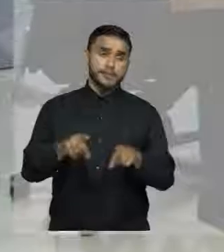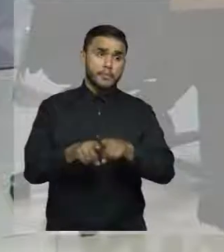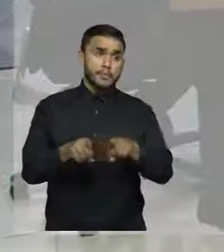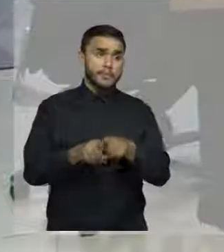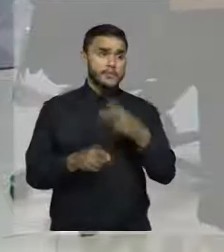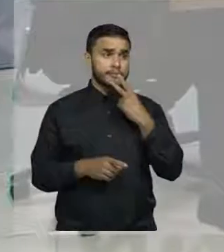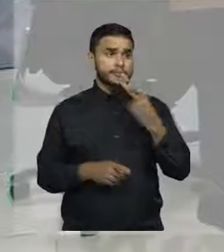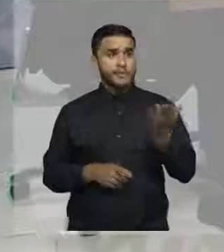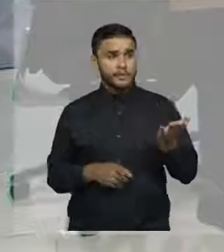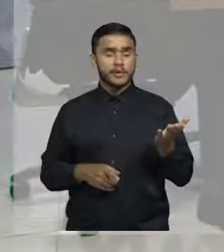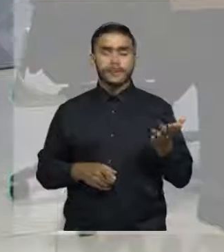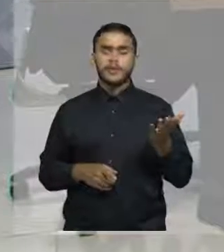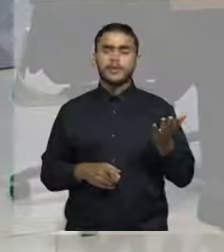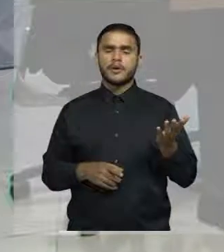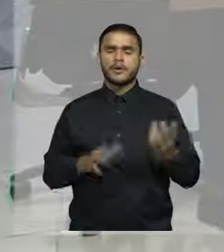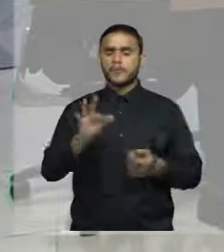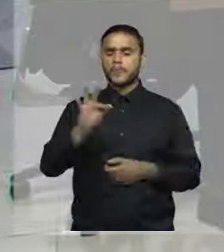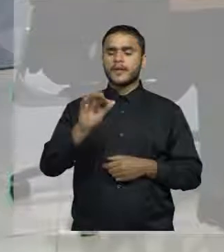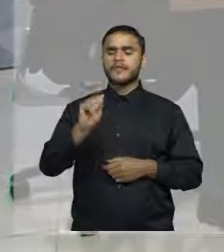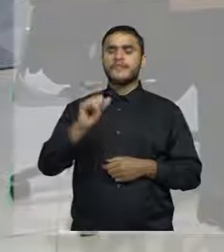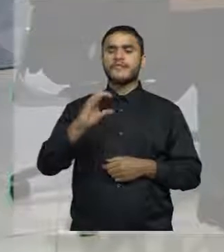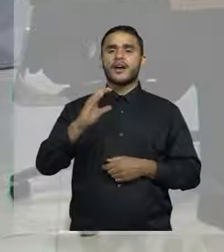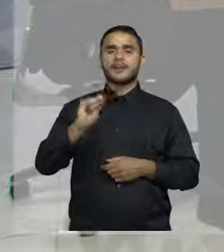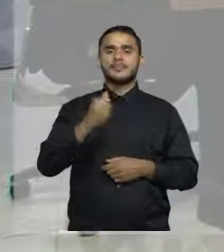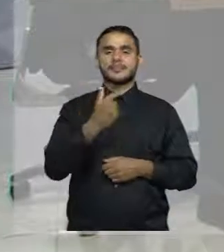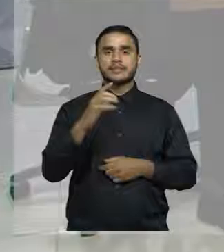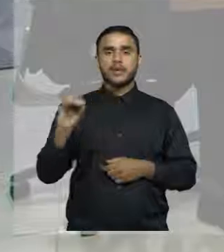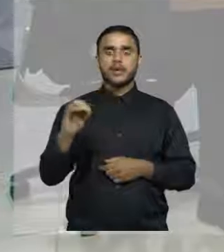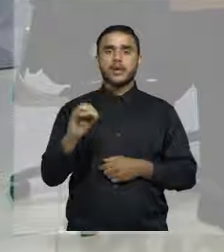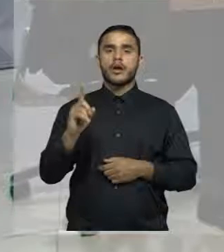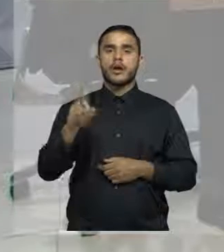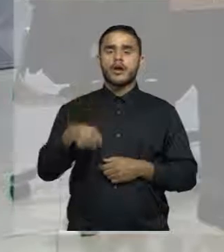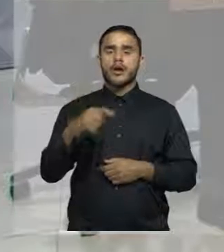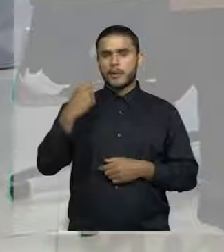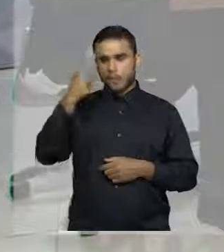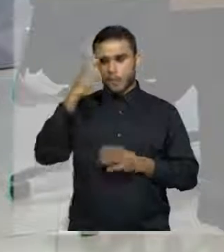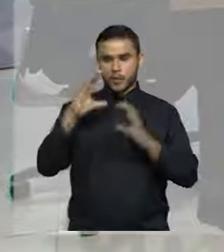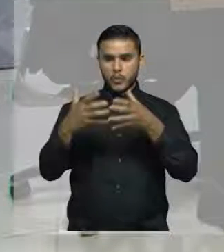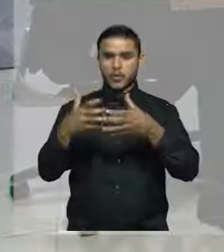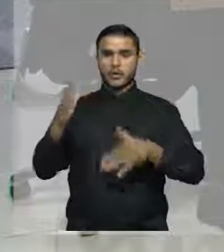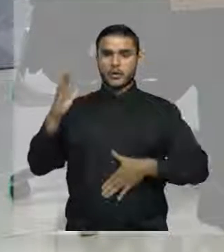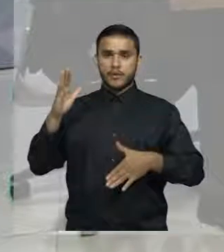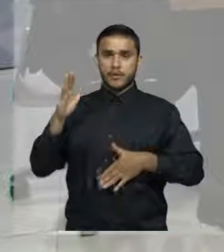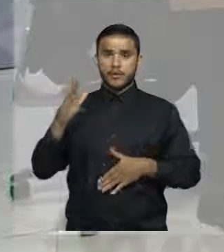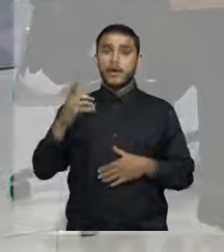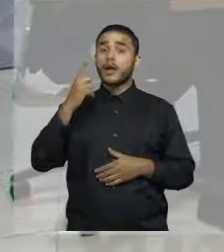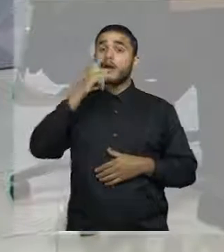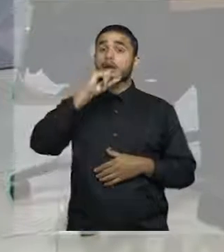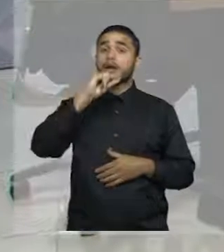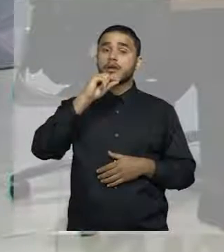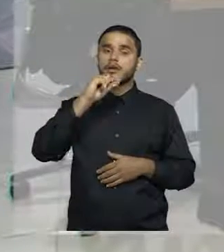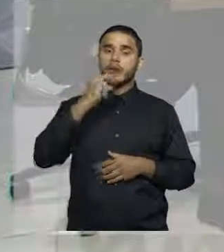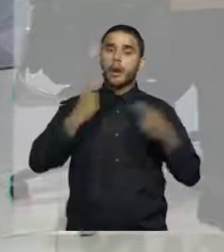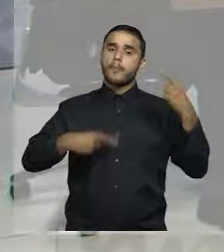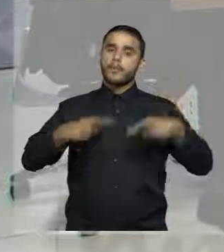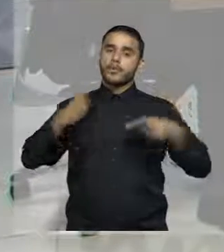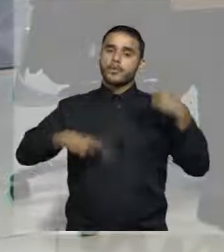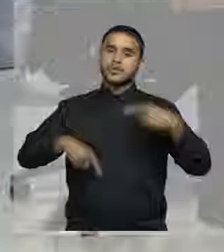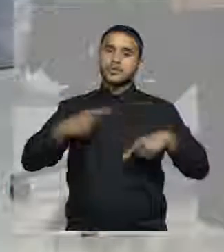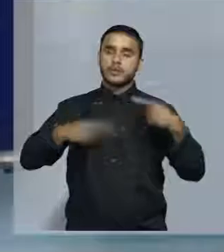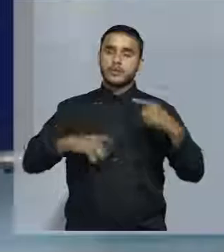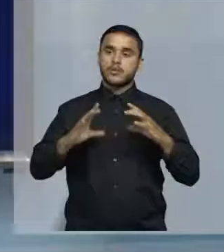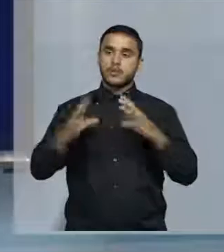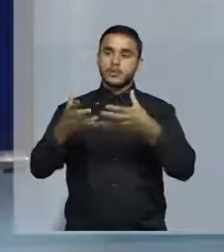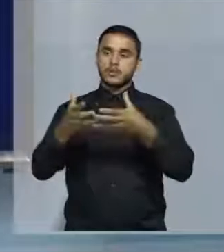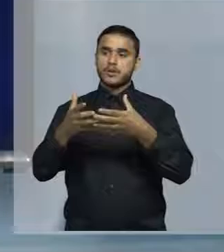essas facções nasceram através dos presos políticos, que eram pessoas intelectualizadas que teriam ensinado os